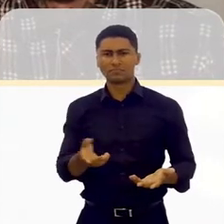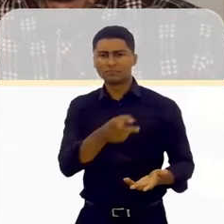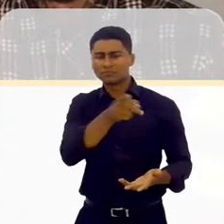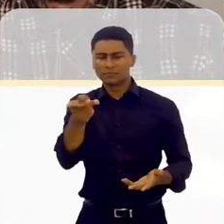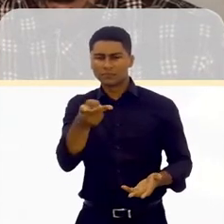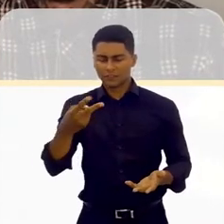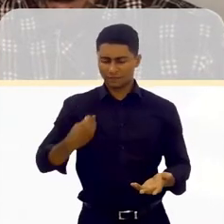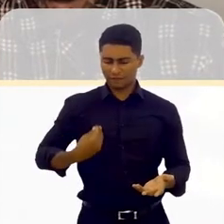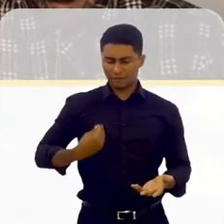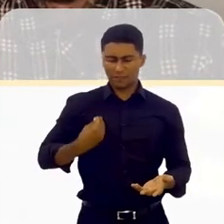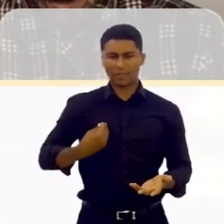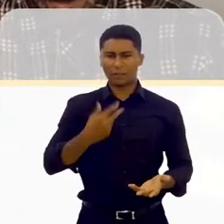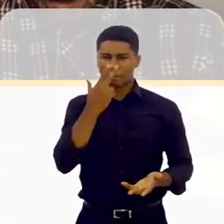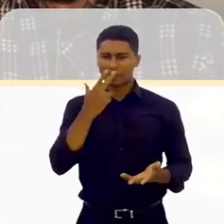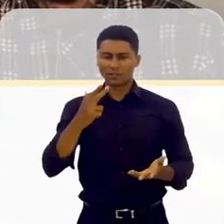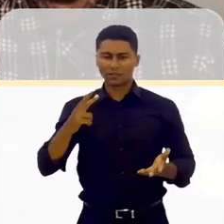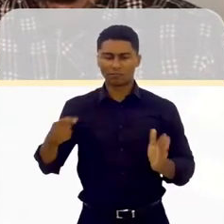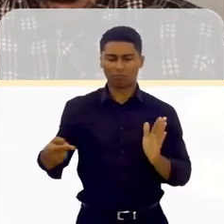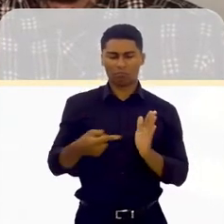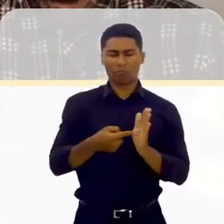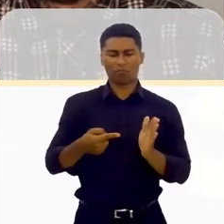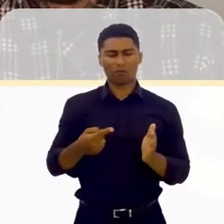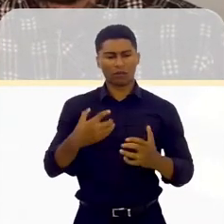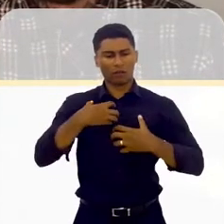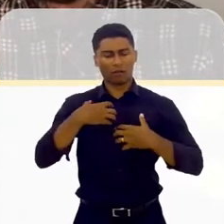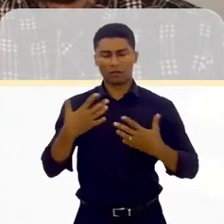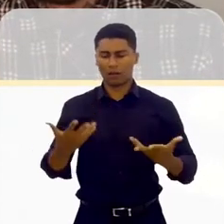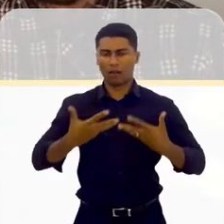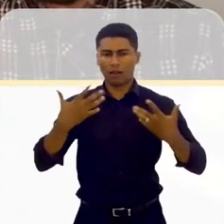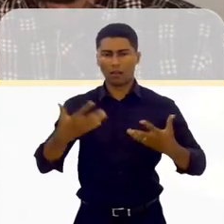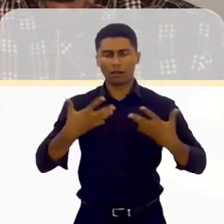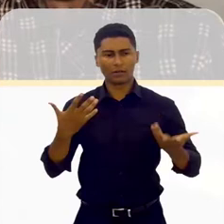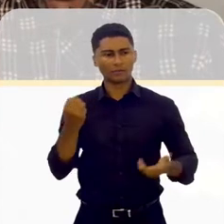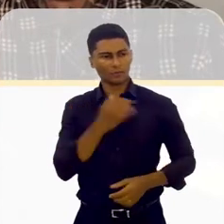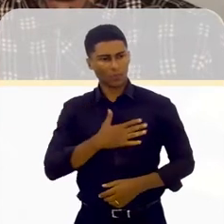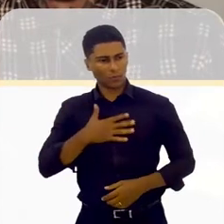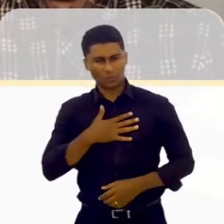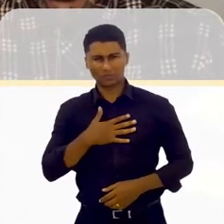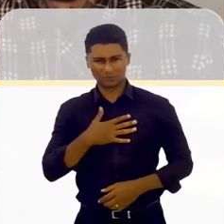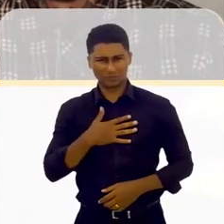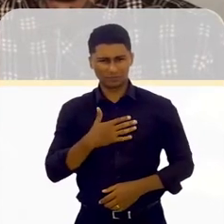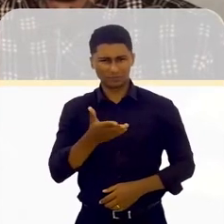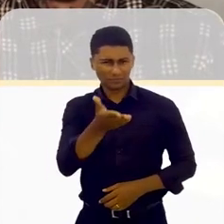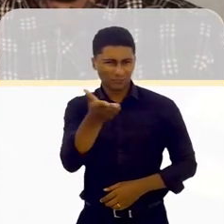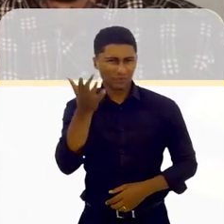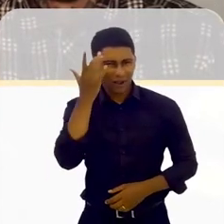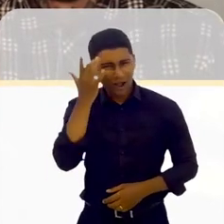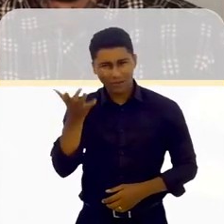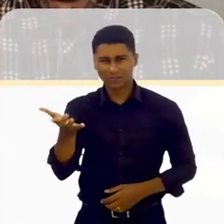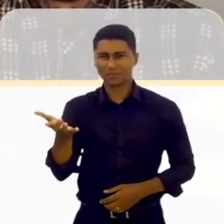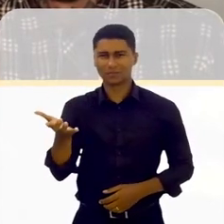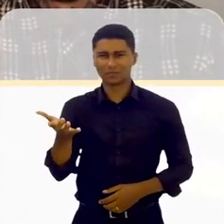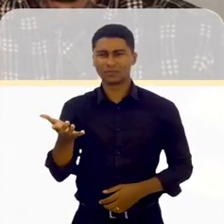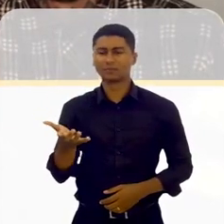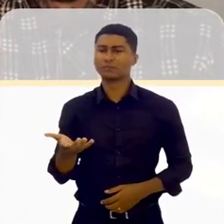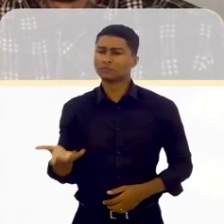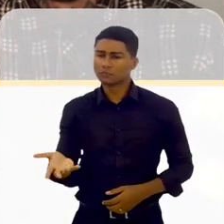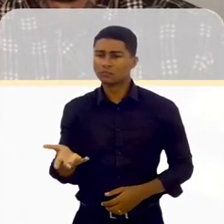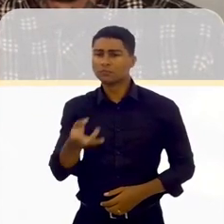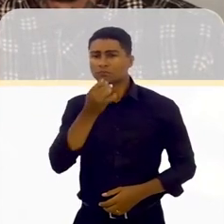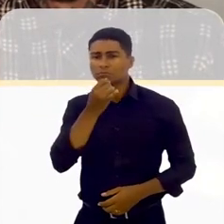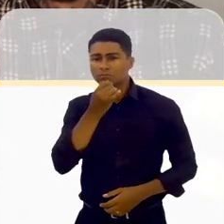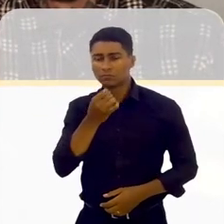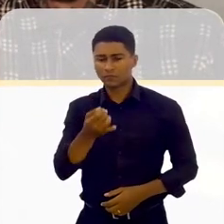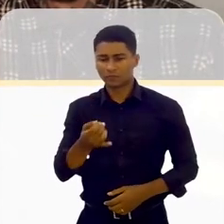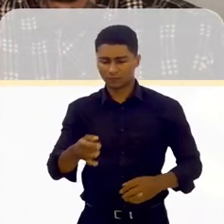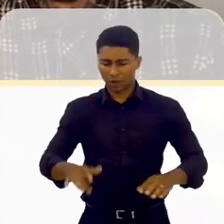trazia na vida de vocês? Uma sensação de alegria, de prazer muito grande? Vocês acham que, de repente, a criação